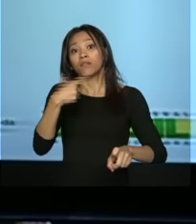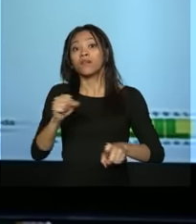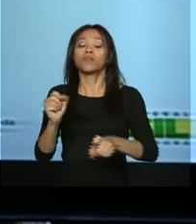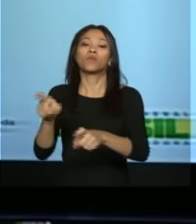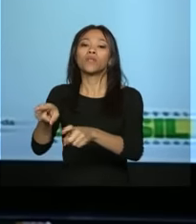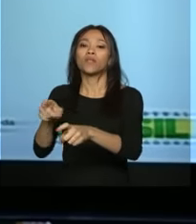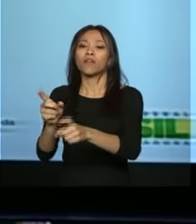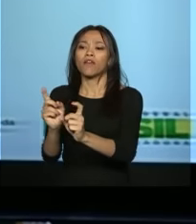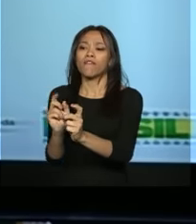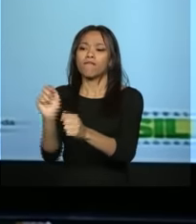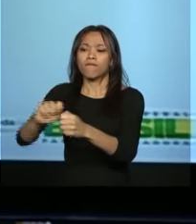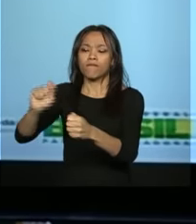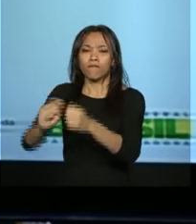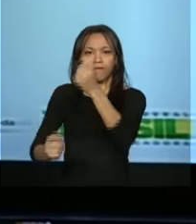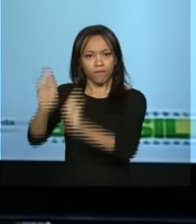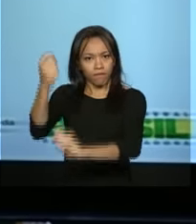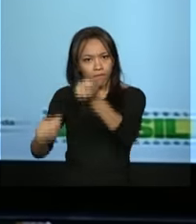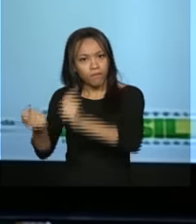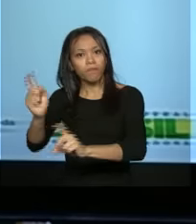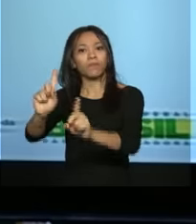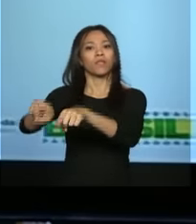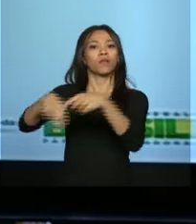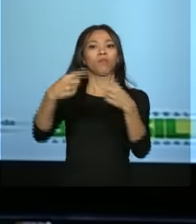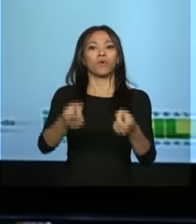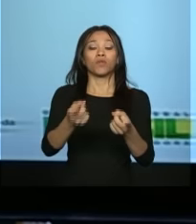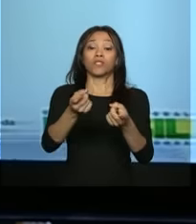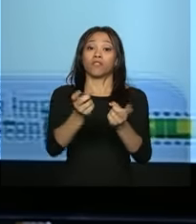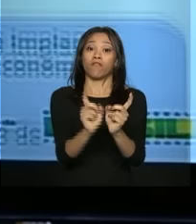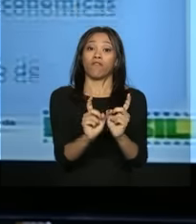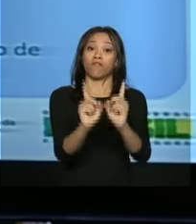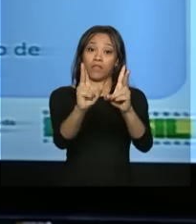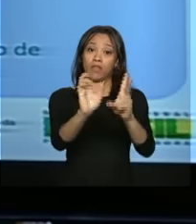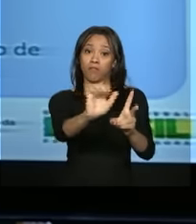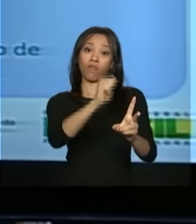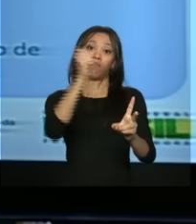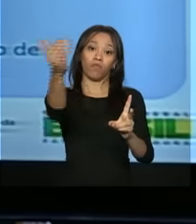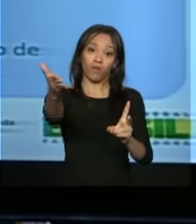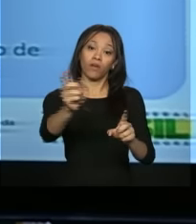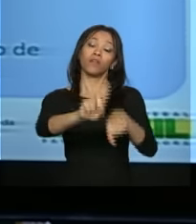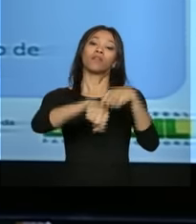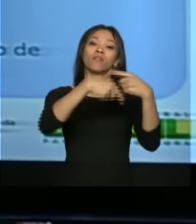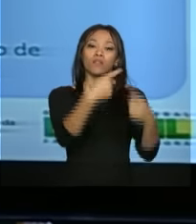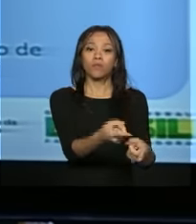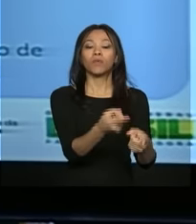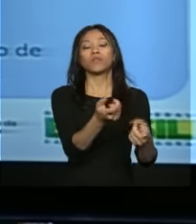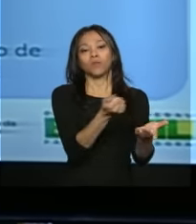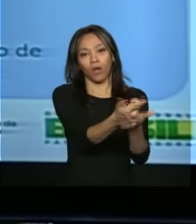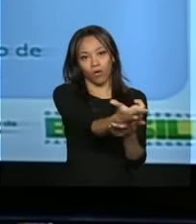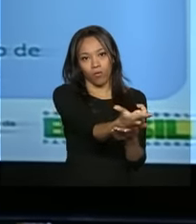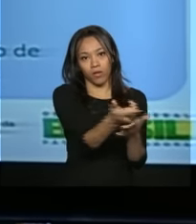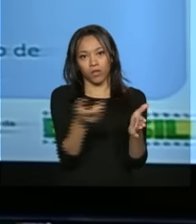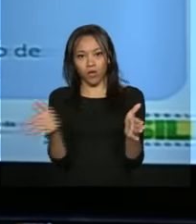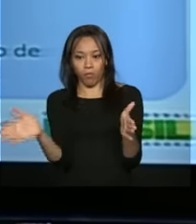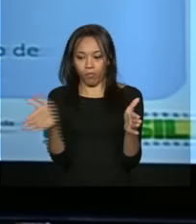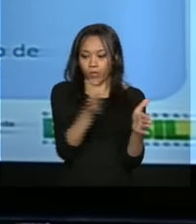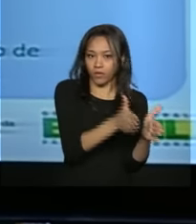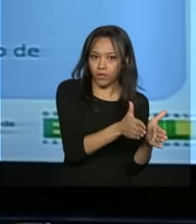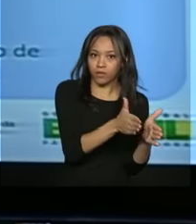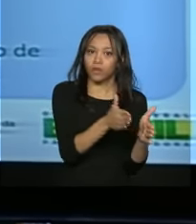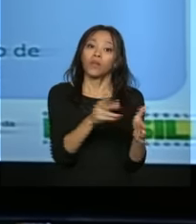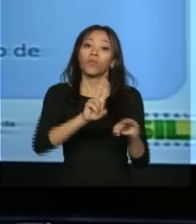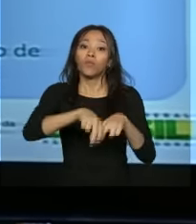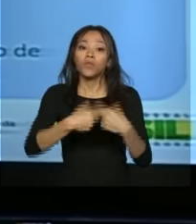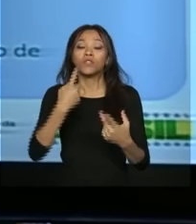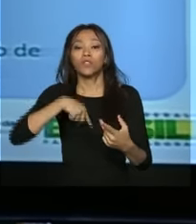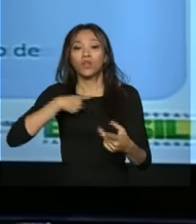importação como distribuição para isso a ação que nós estamos propondo eh nós estamos criando o implementando um